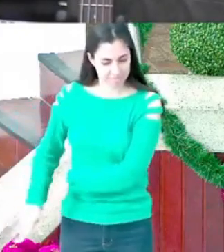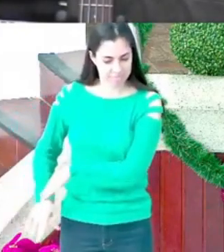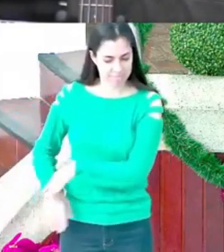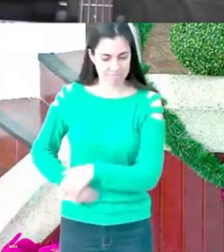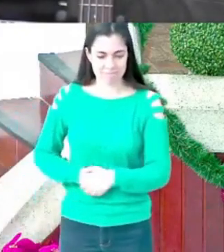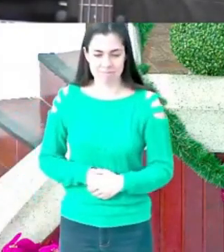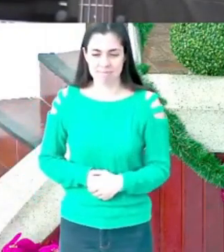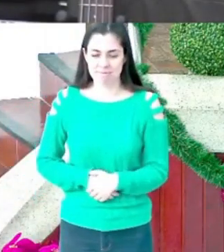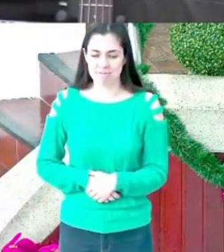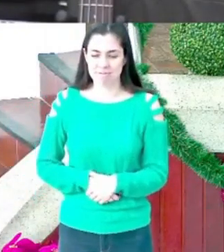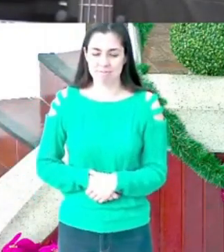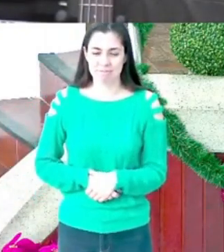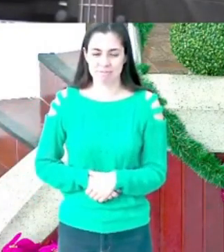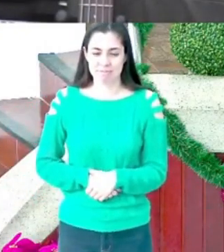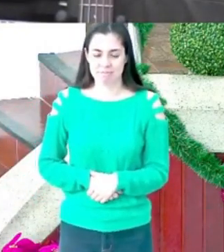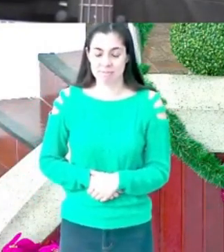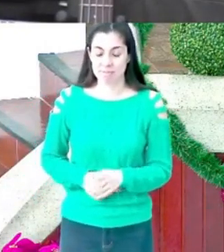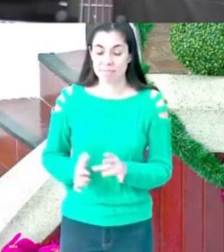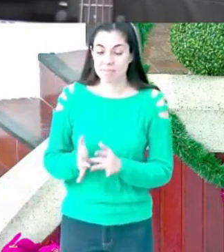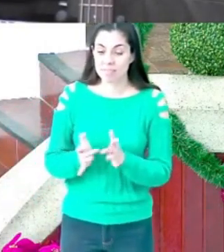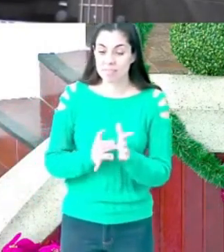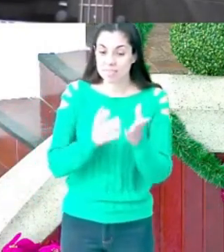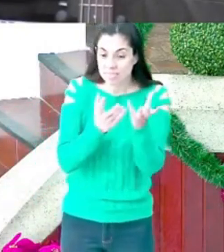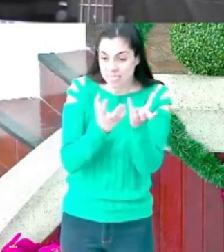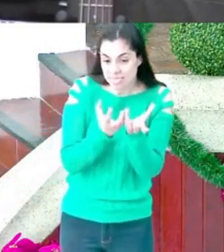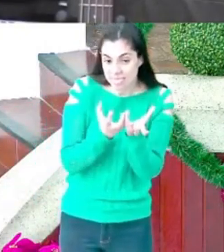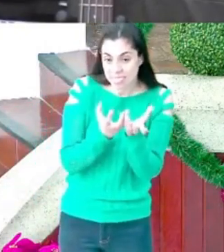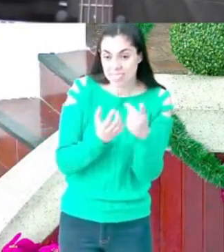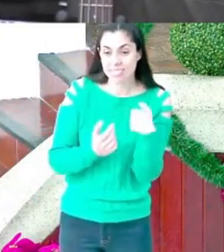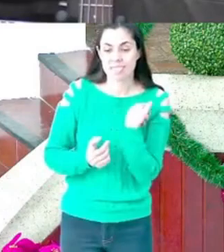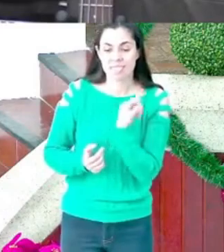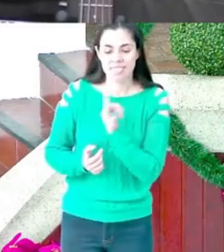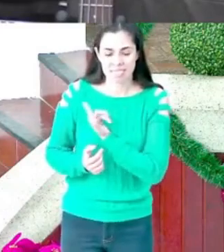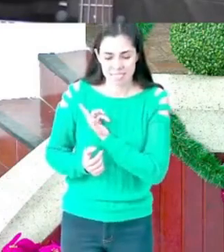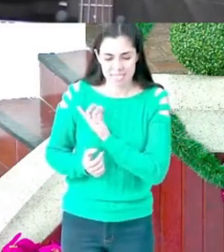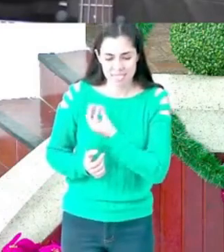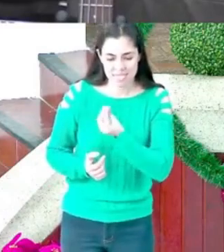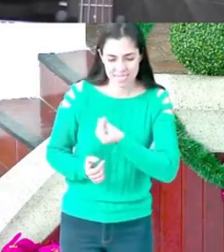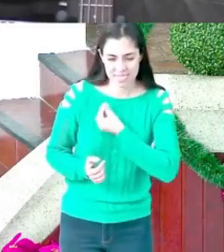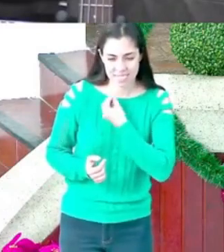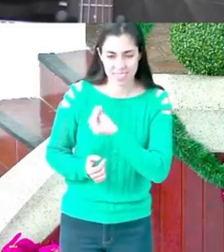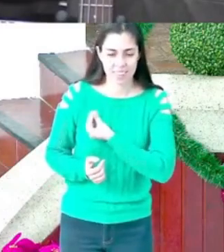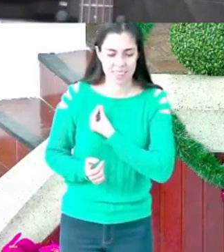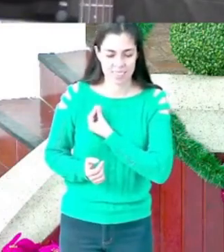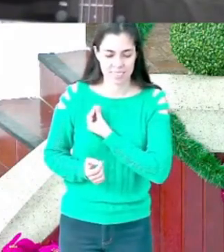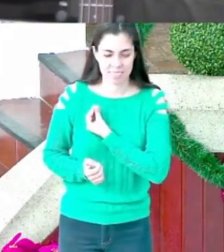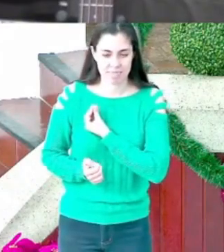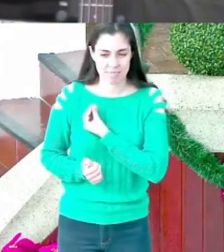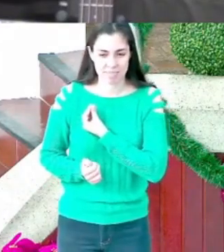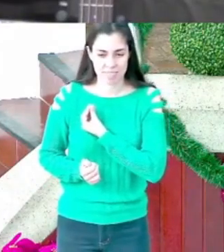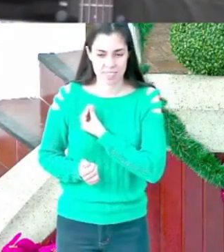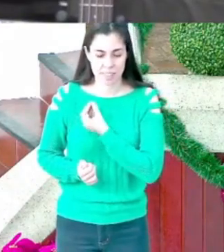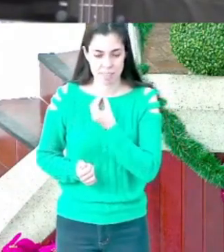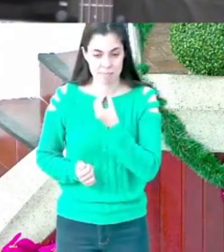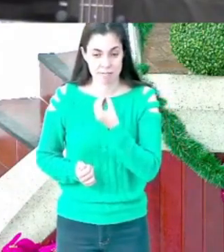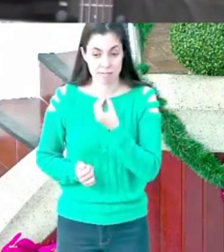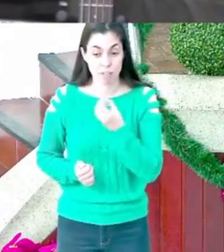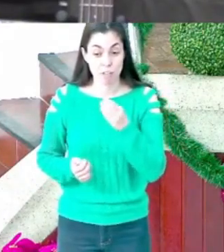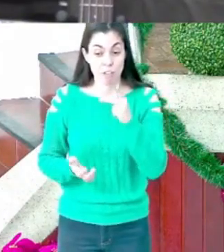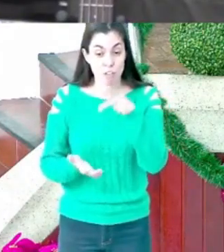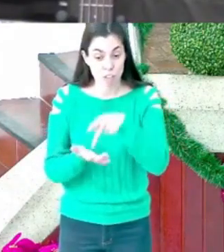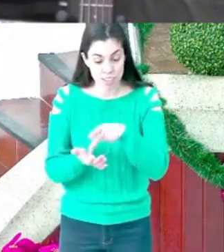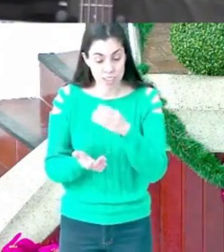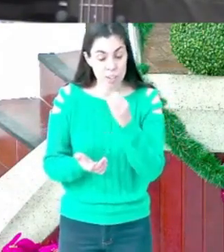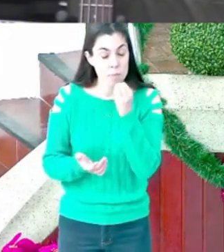está assumindo que as nossas vidas serão bem ajustadas e bem estruturadas, e que iremos mostrar um